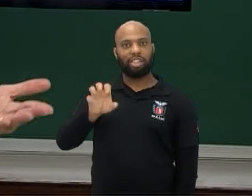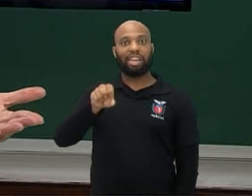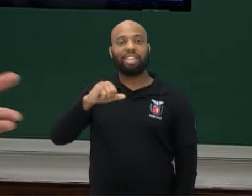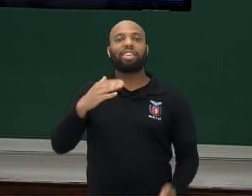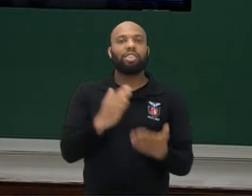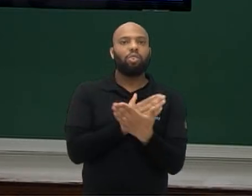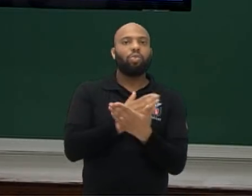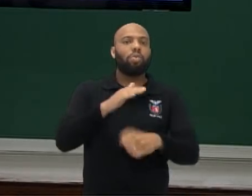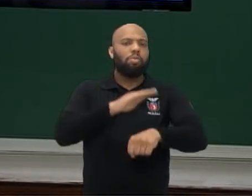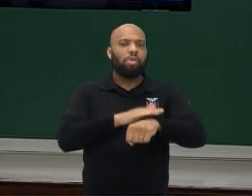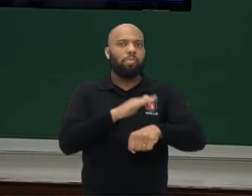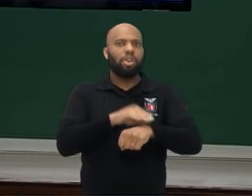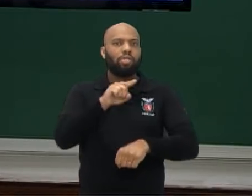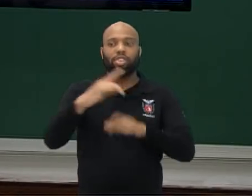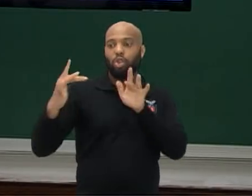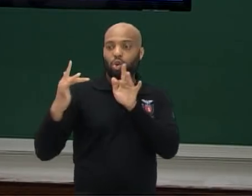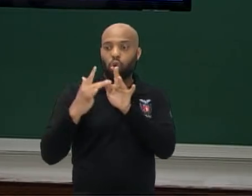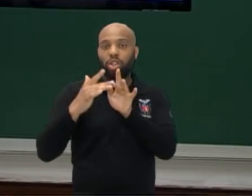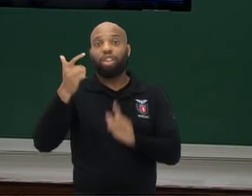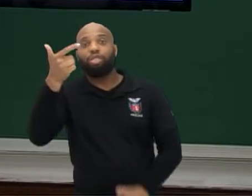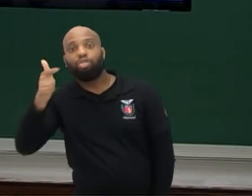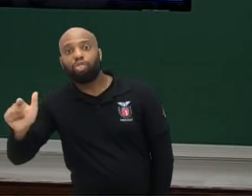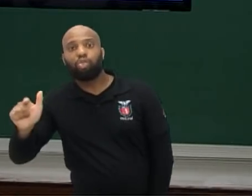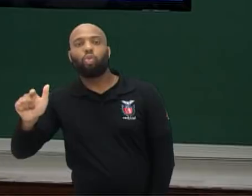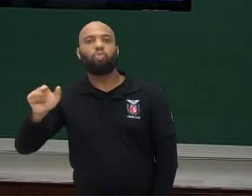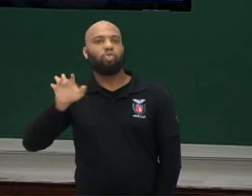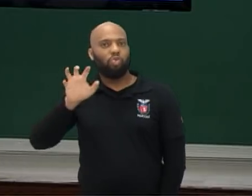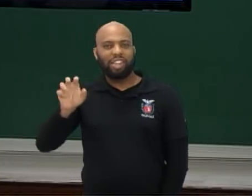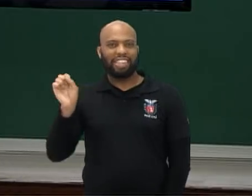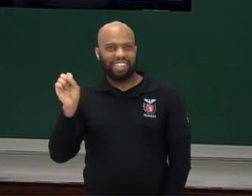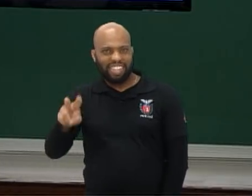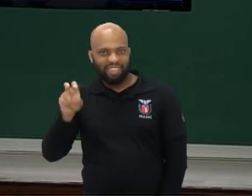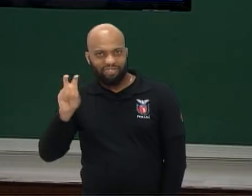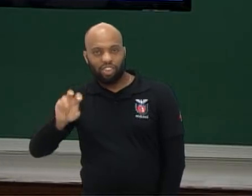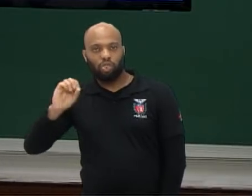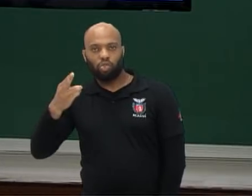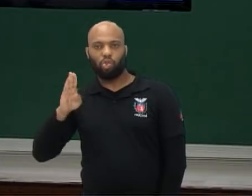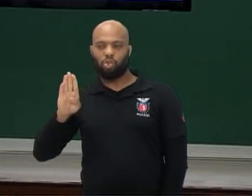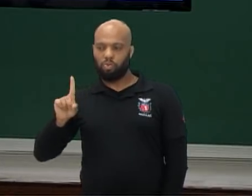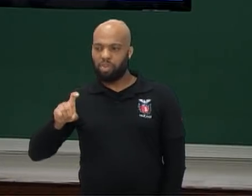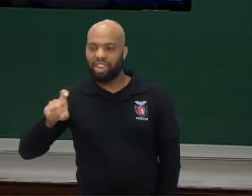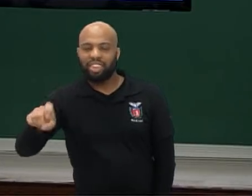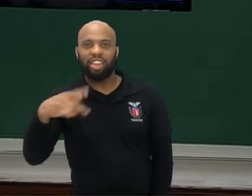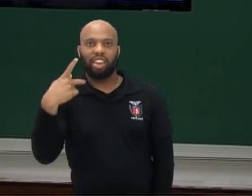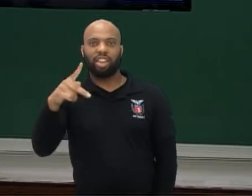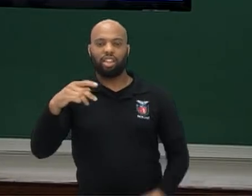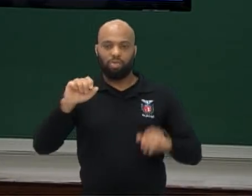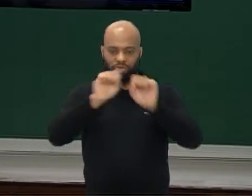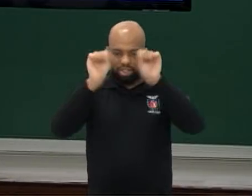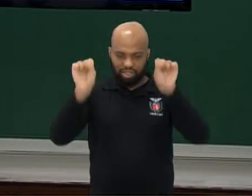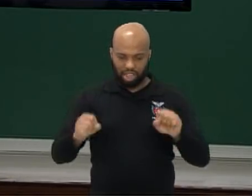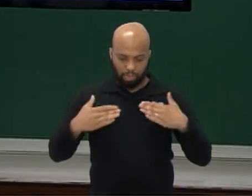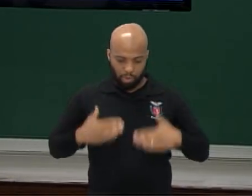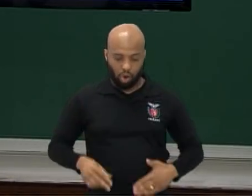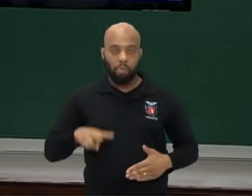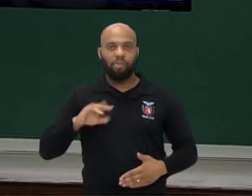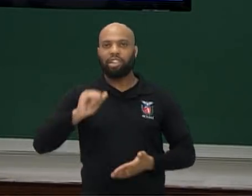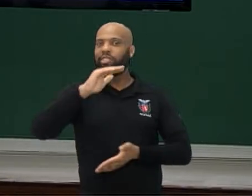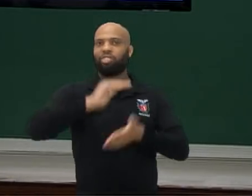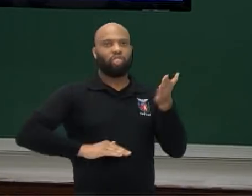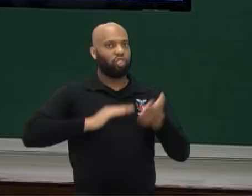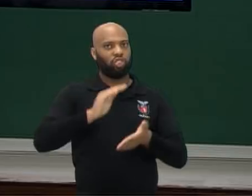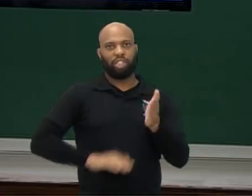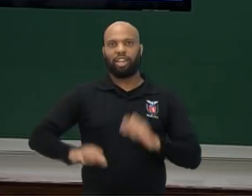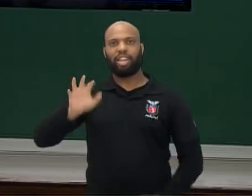da sua vida você voltar a entrar em contato com ele, rapidamente o teu sistema imunológico vai entrar em ação e vai acabar com